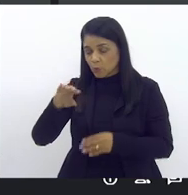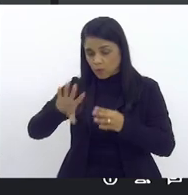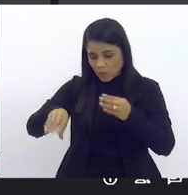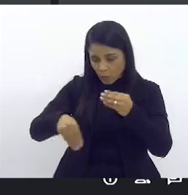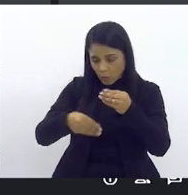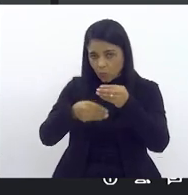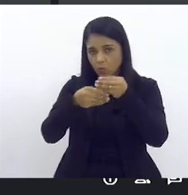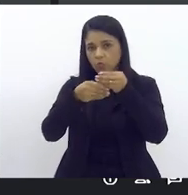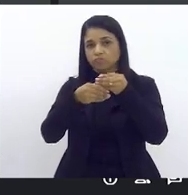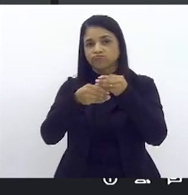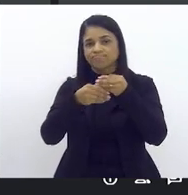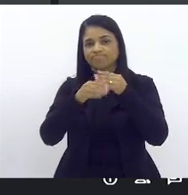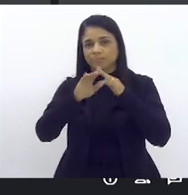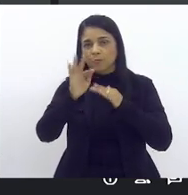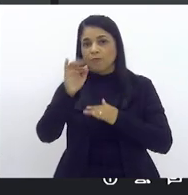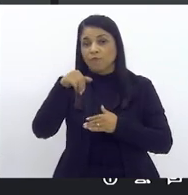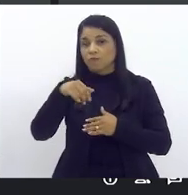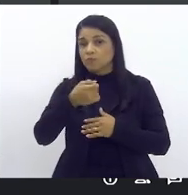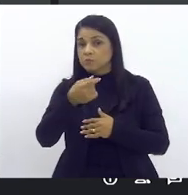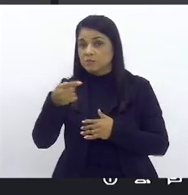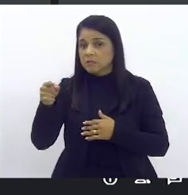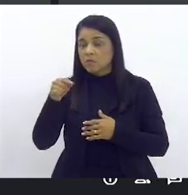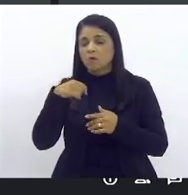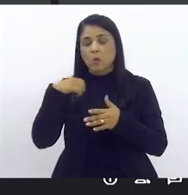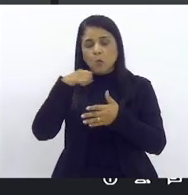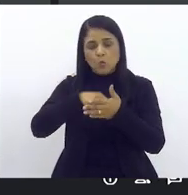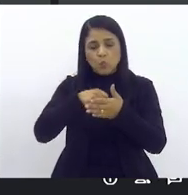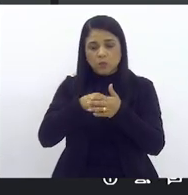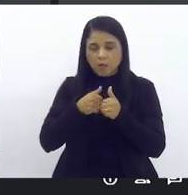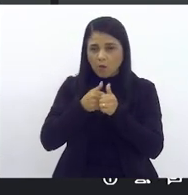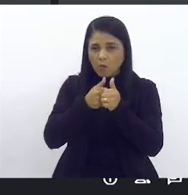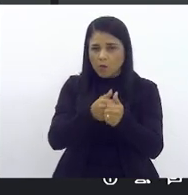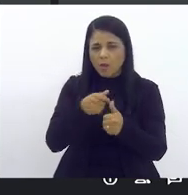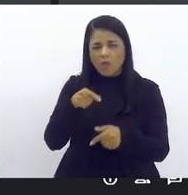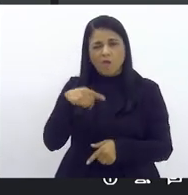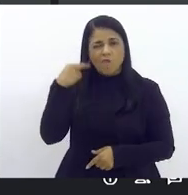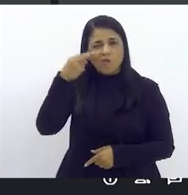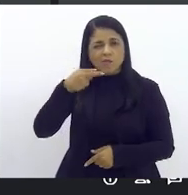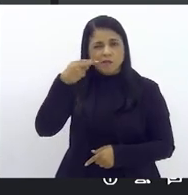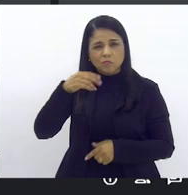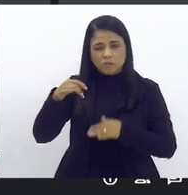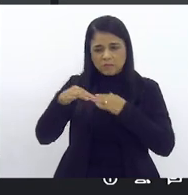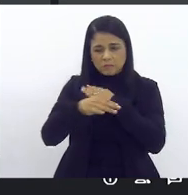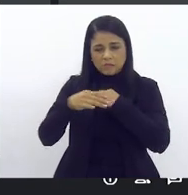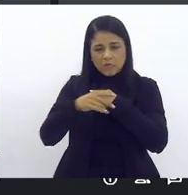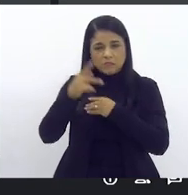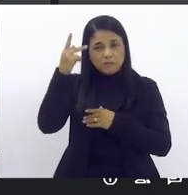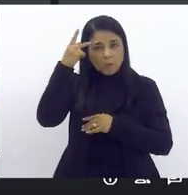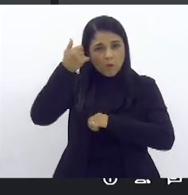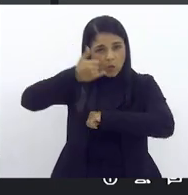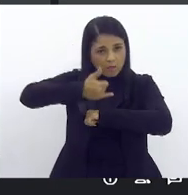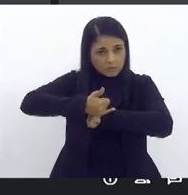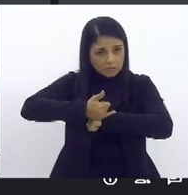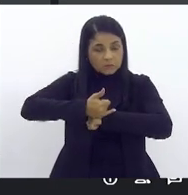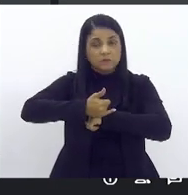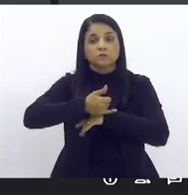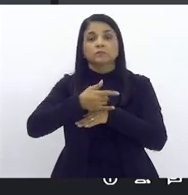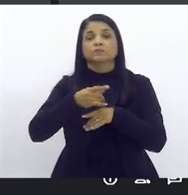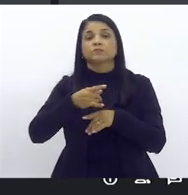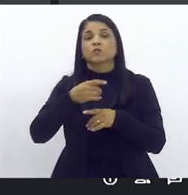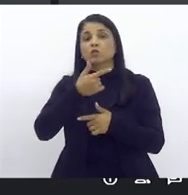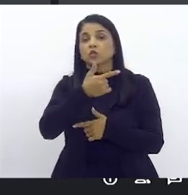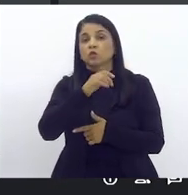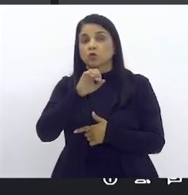Eu acompanho essa luta também há muitos anos. Eu fui vereador daqui da cidade de São Paulo, da capital, e no ano